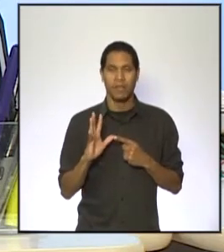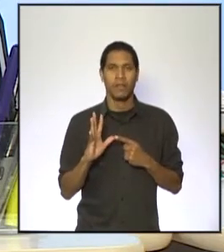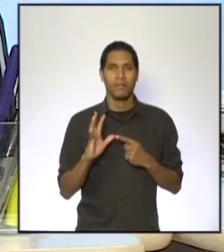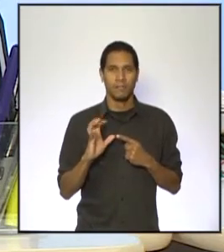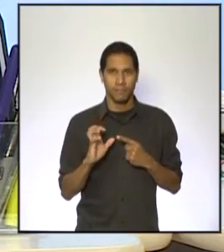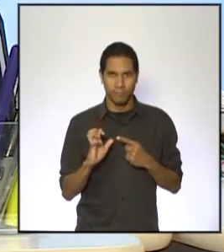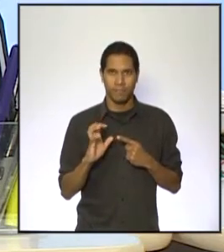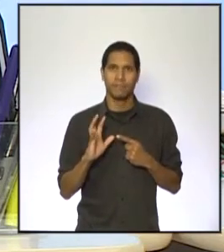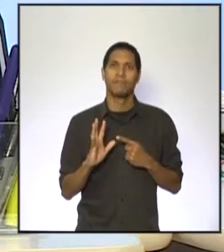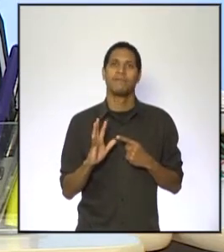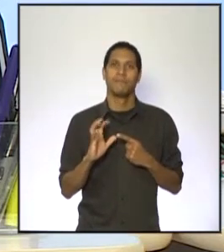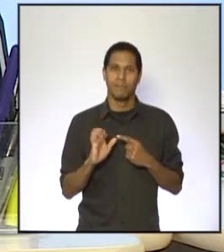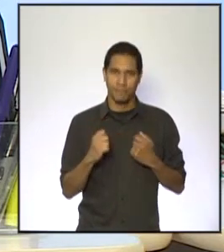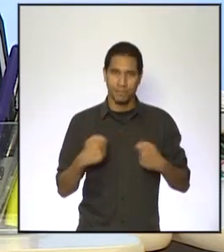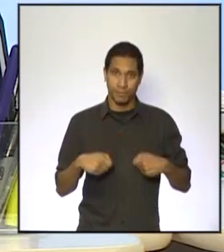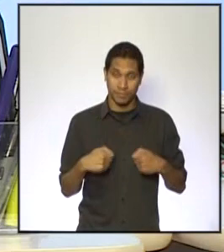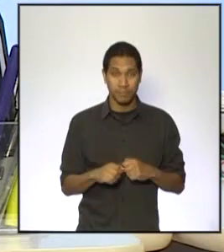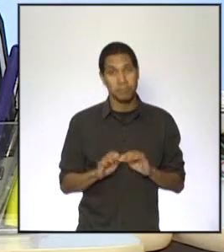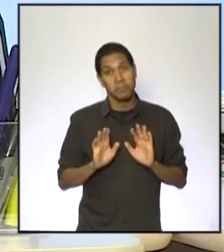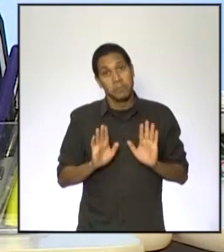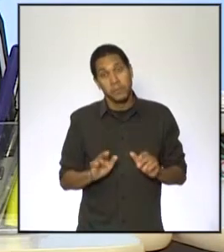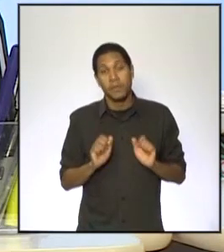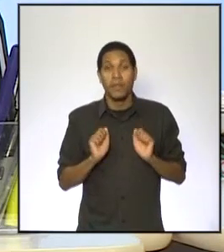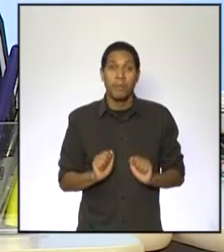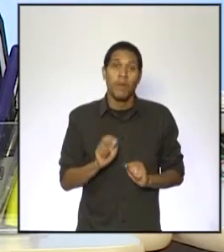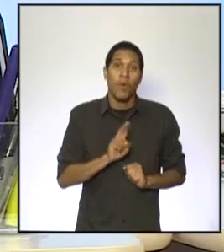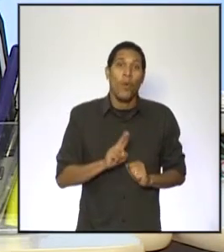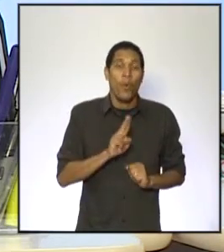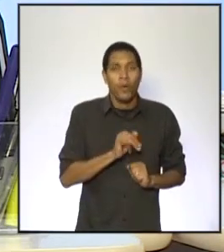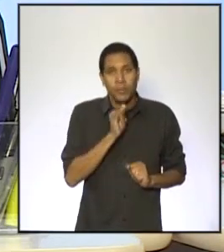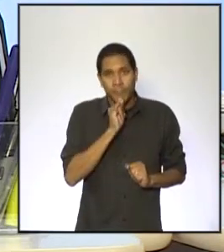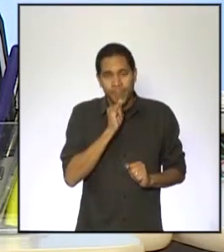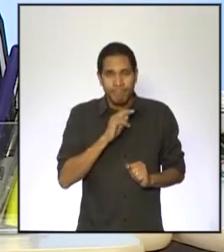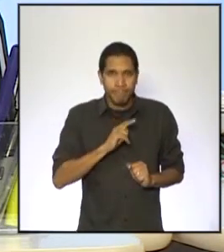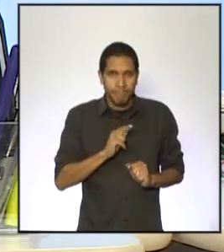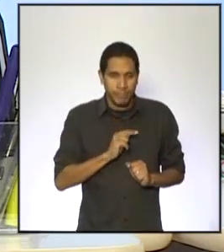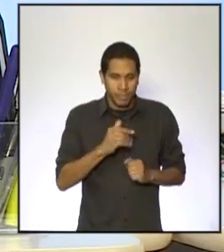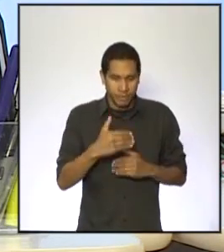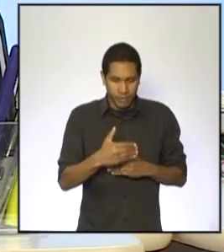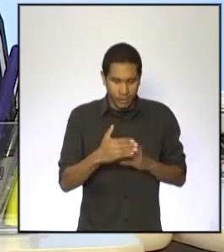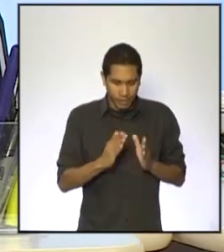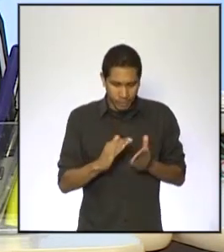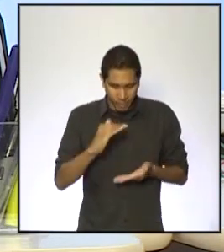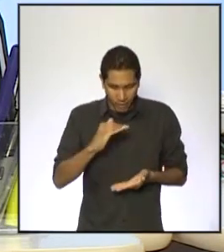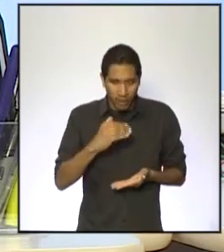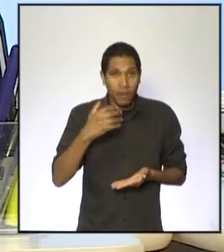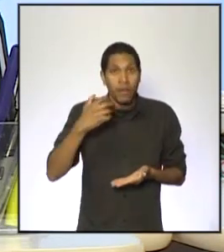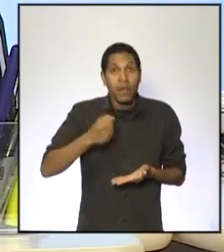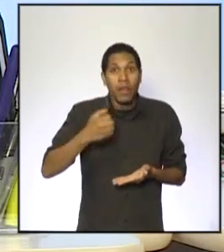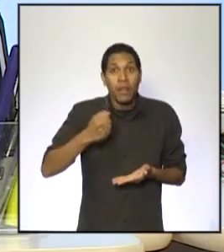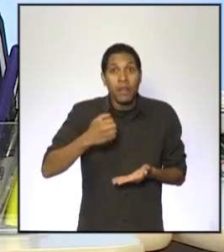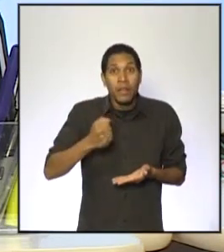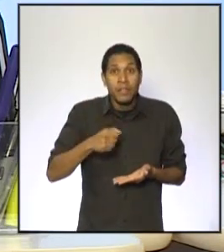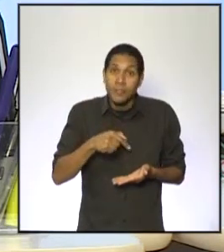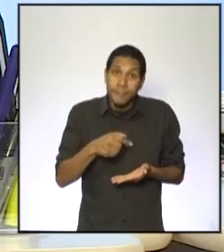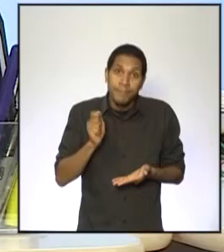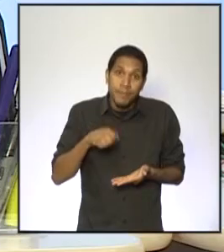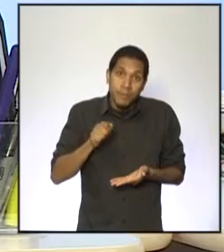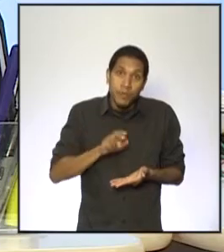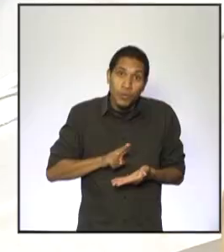as mãos. Mas você pode utilizar, por exemplo, a caixa de leite para reproduzir uma mão robótica.